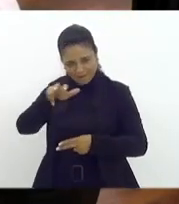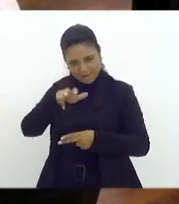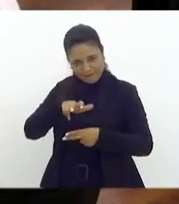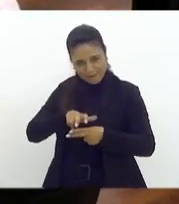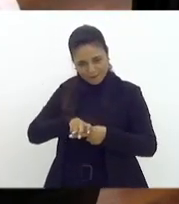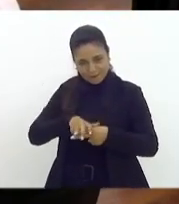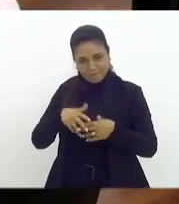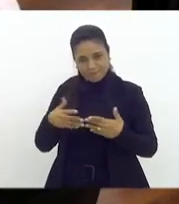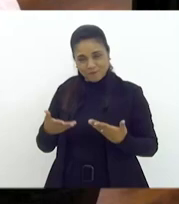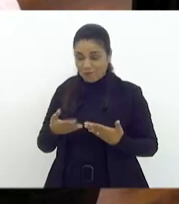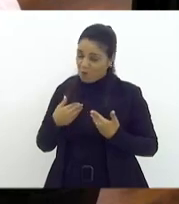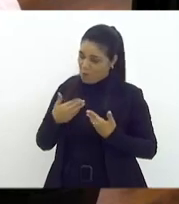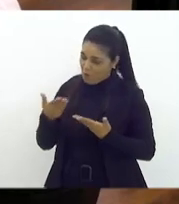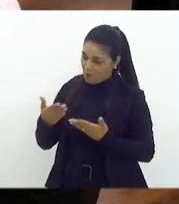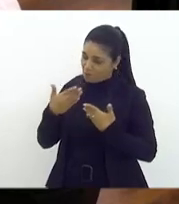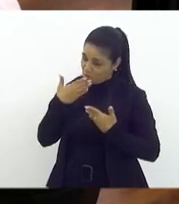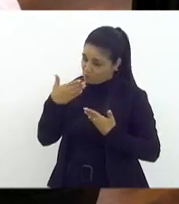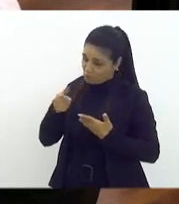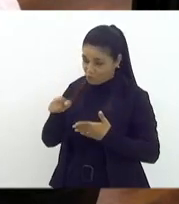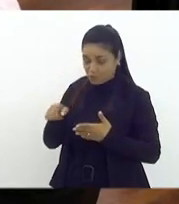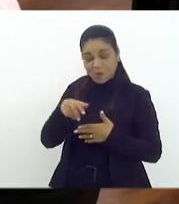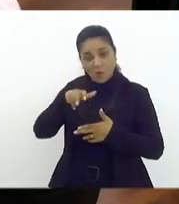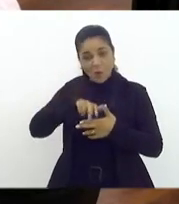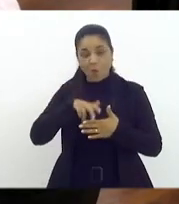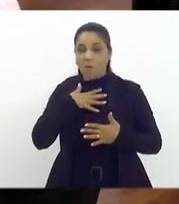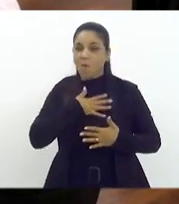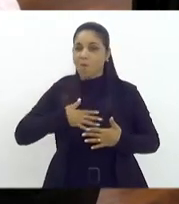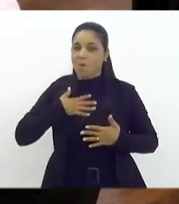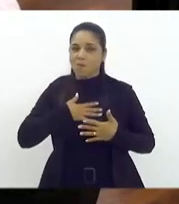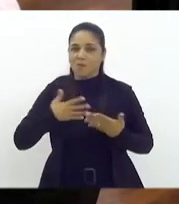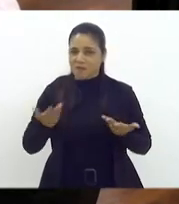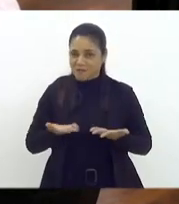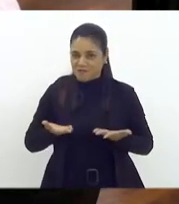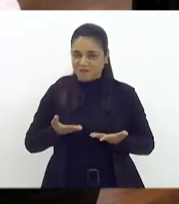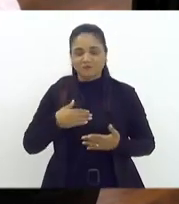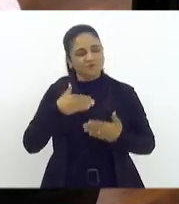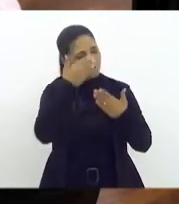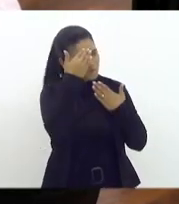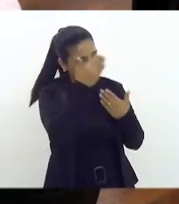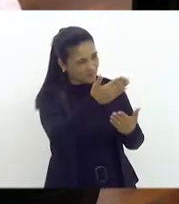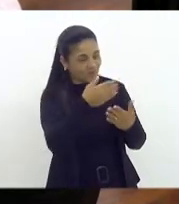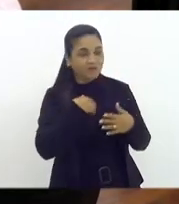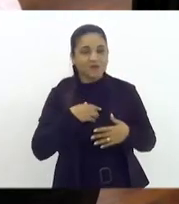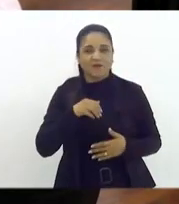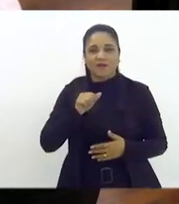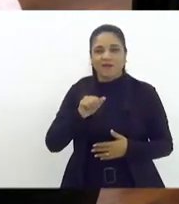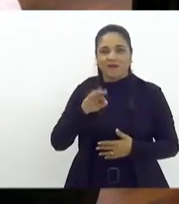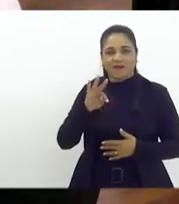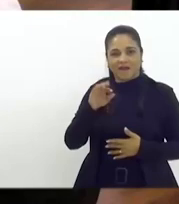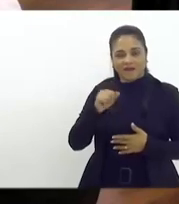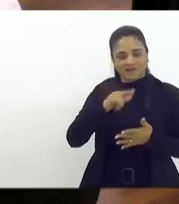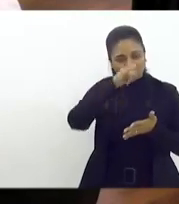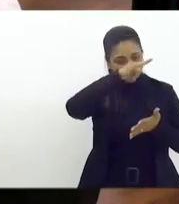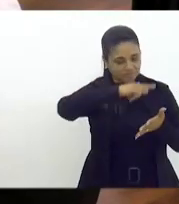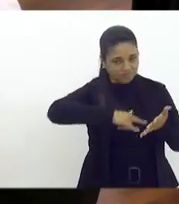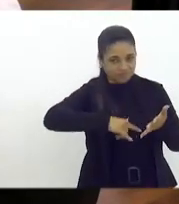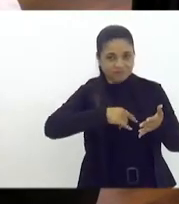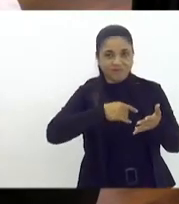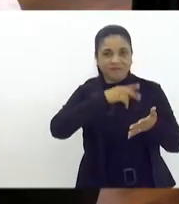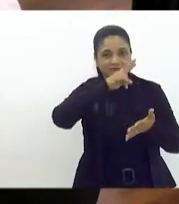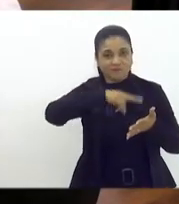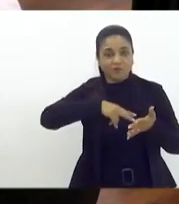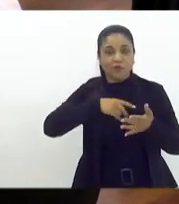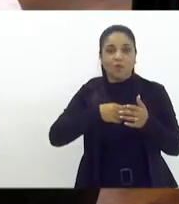do 484 da resolução né e não repetiu o reconhecimento isso aí tem que ser de vez né